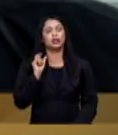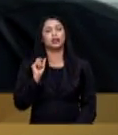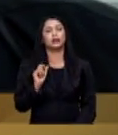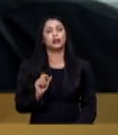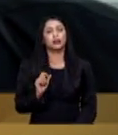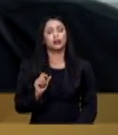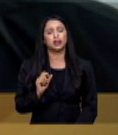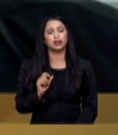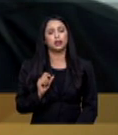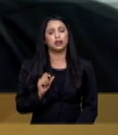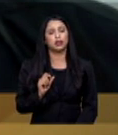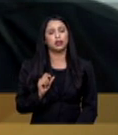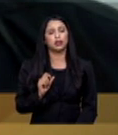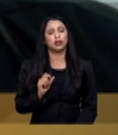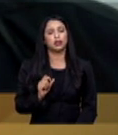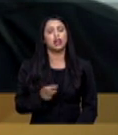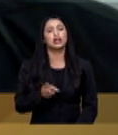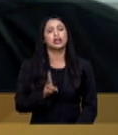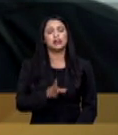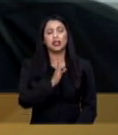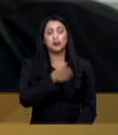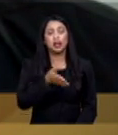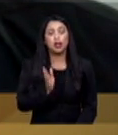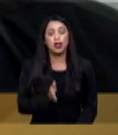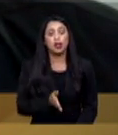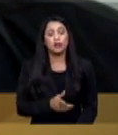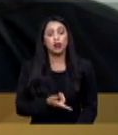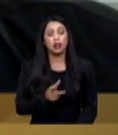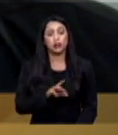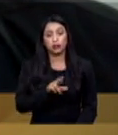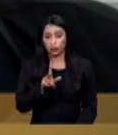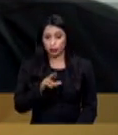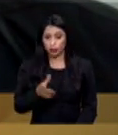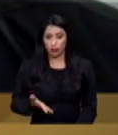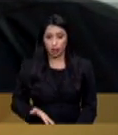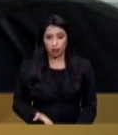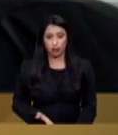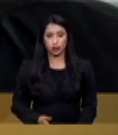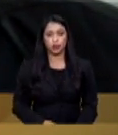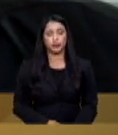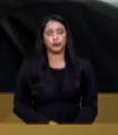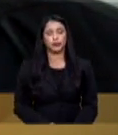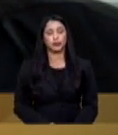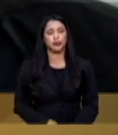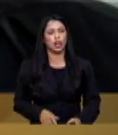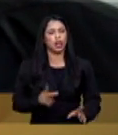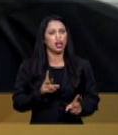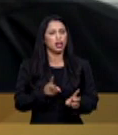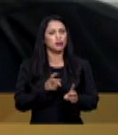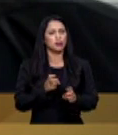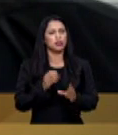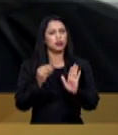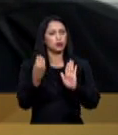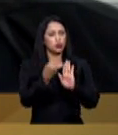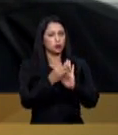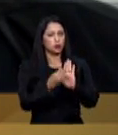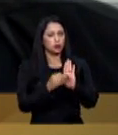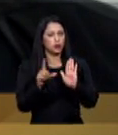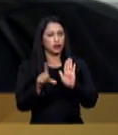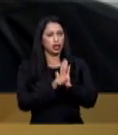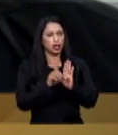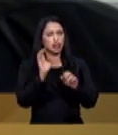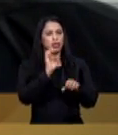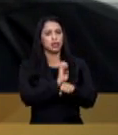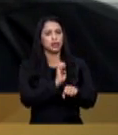a lei nova haverá sempre de revogar a anterior naquilo que forem contrárias. A identificação de dispositivos nas duas leis